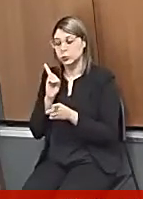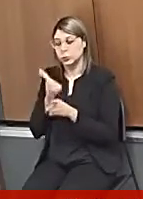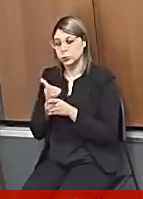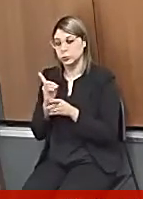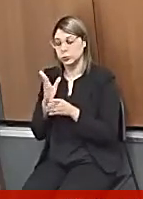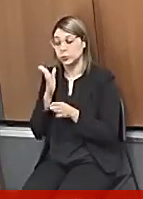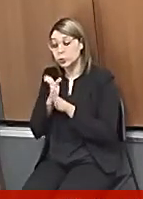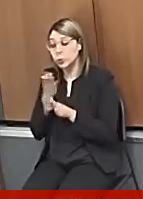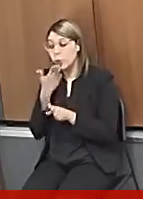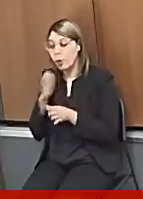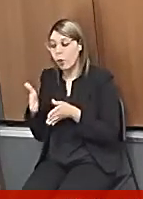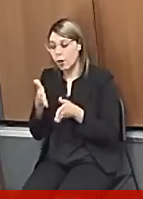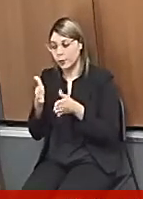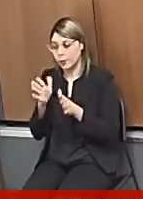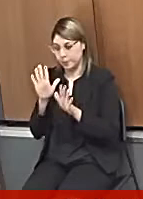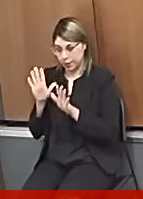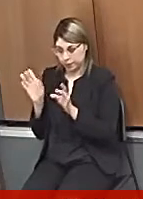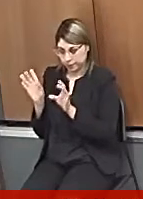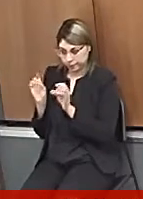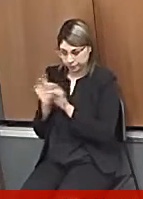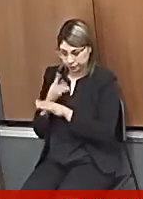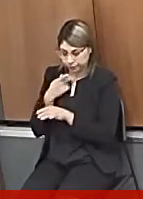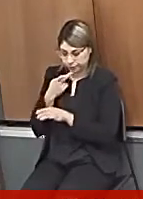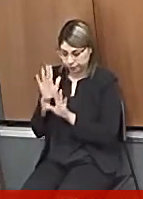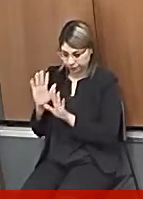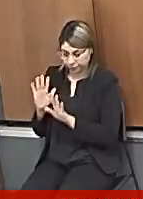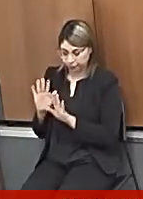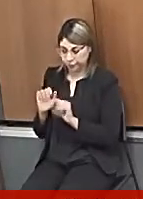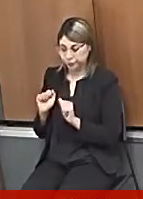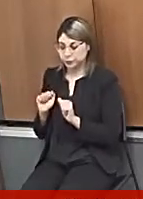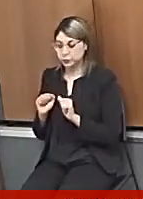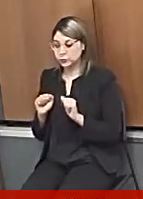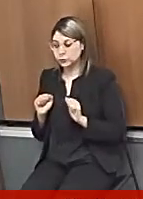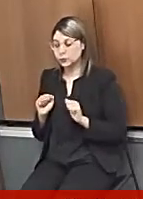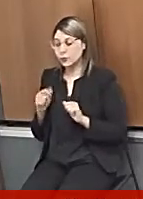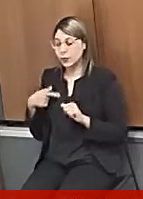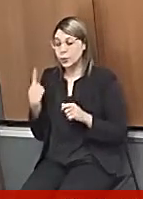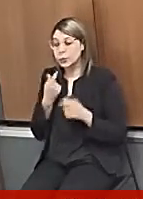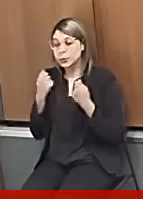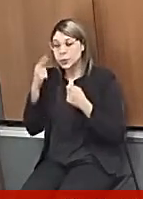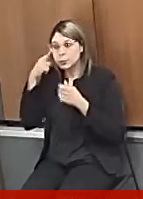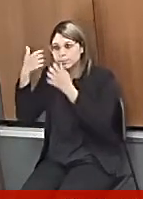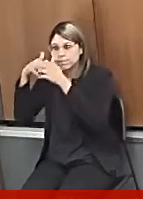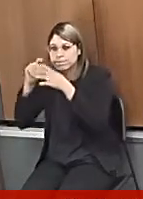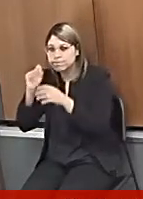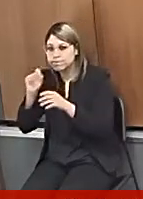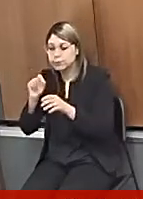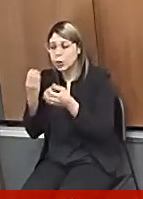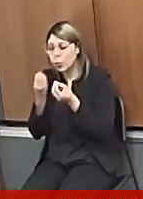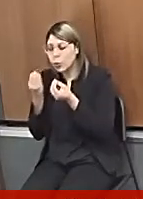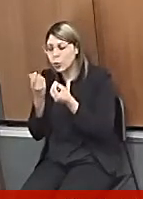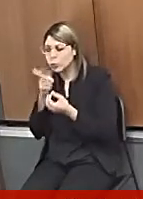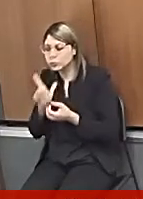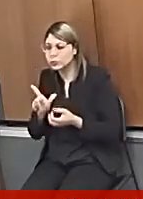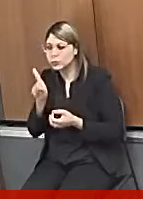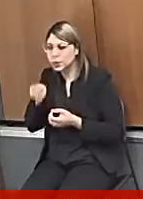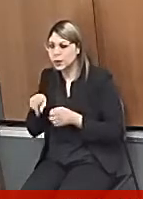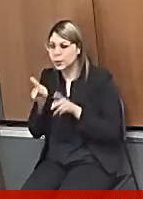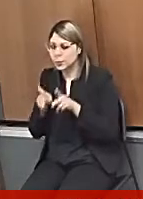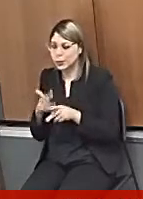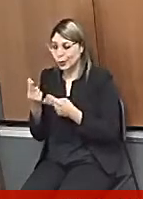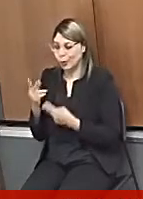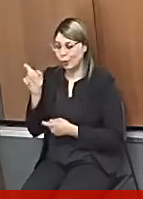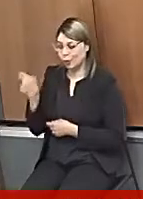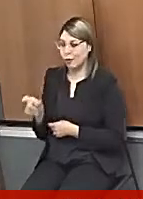o que nós temos só para mim concluí a minha fala m entendimento que nós temos que pensar é como resgatar pessoas como